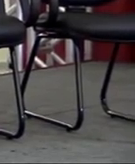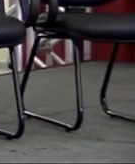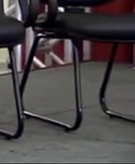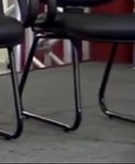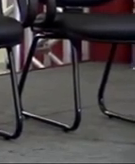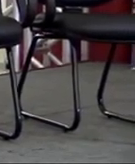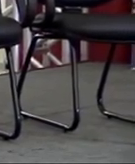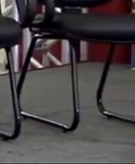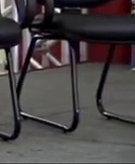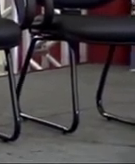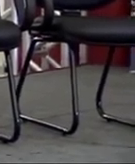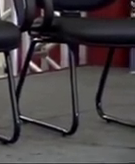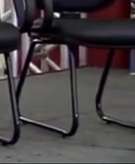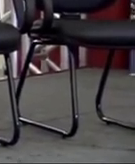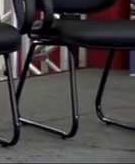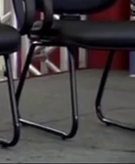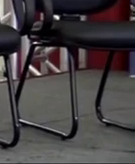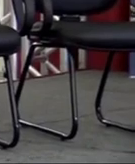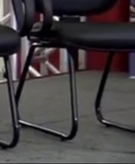convidar